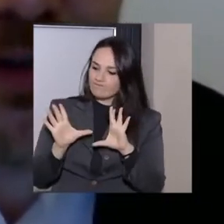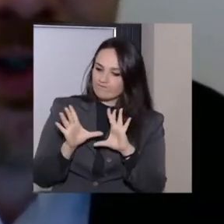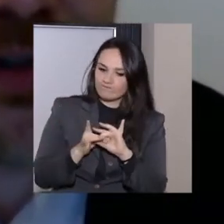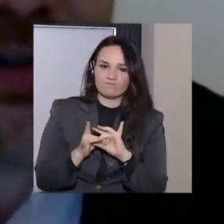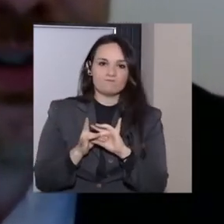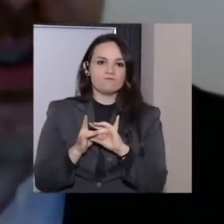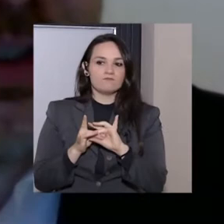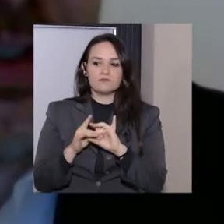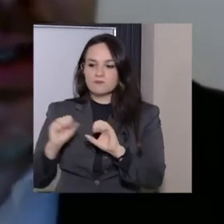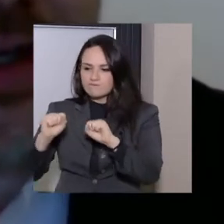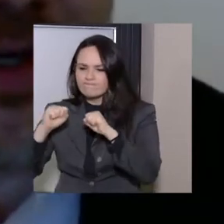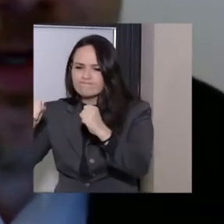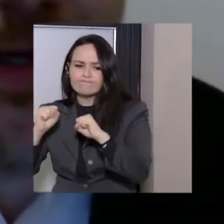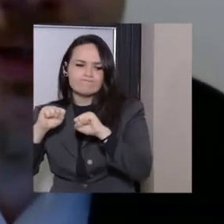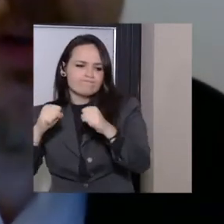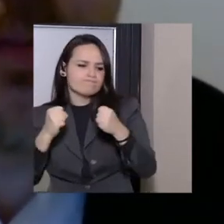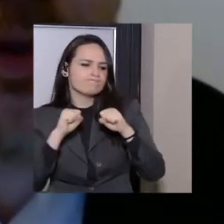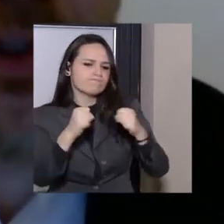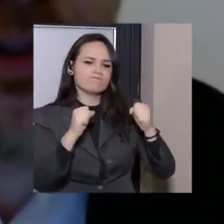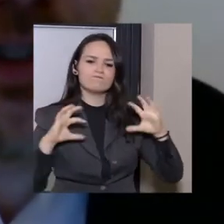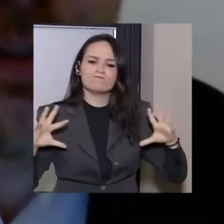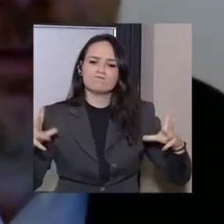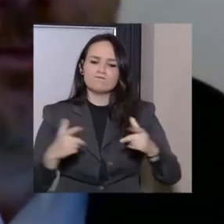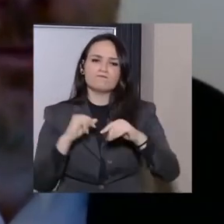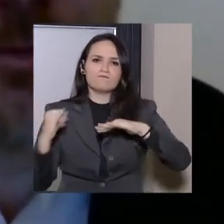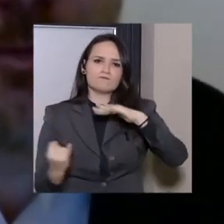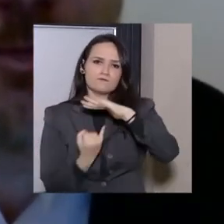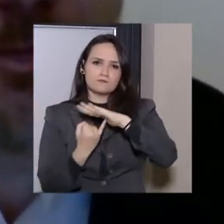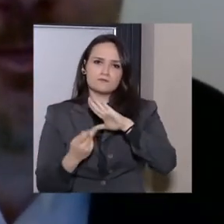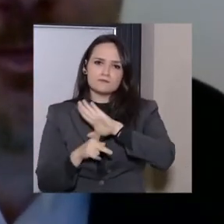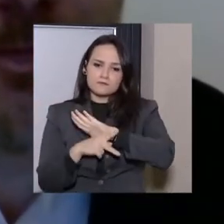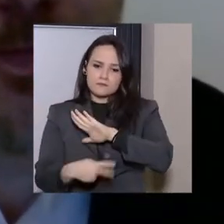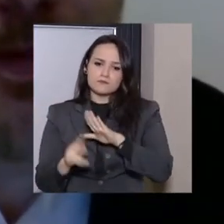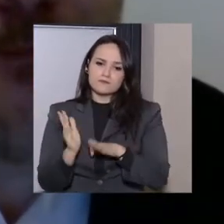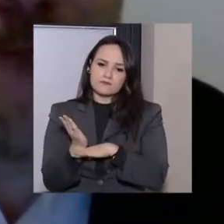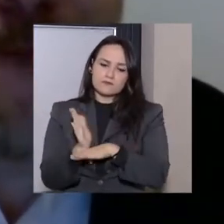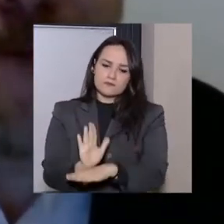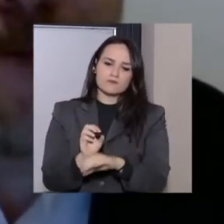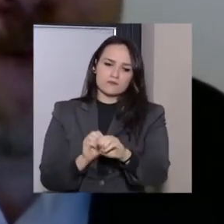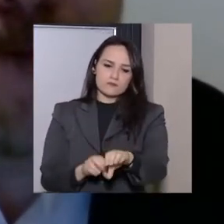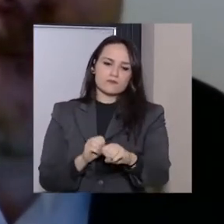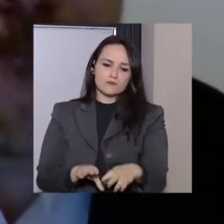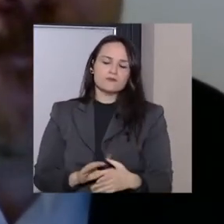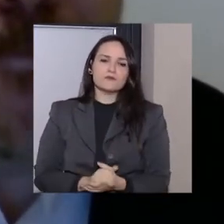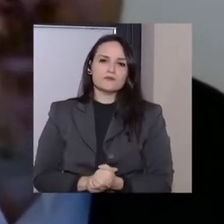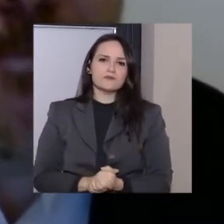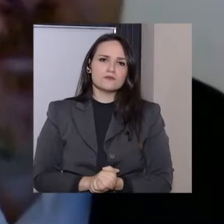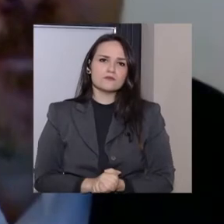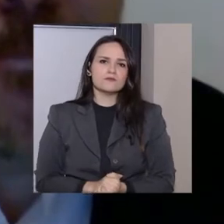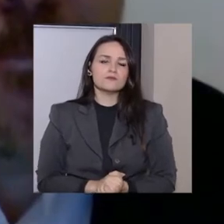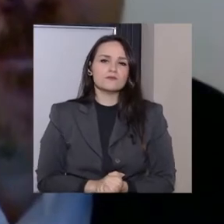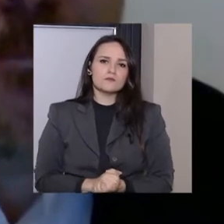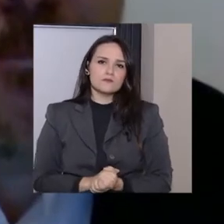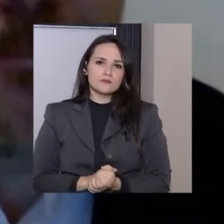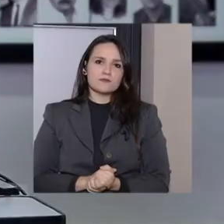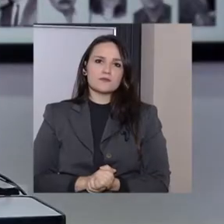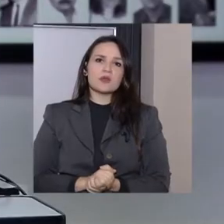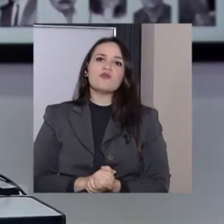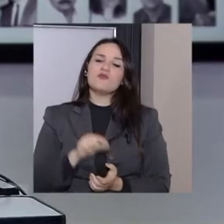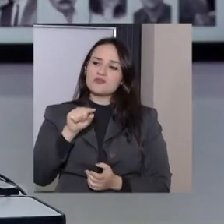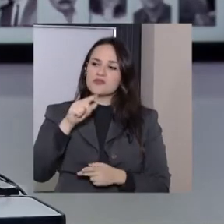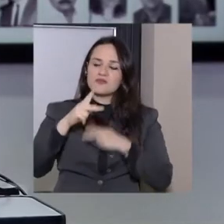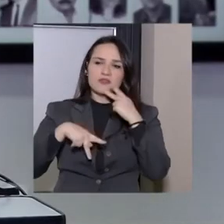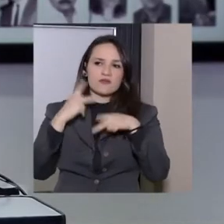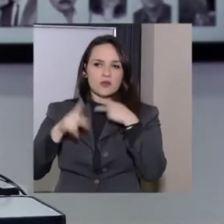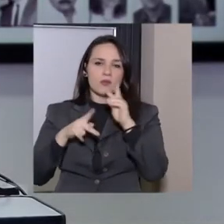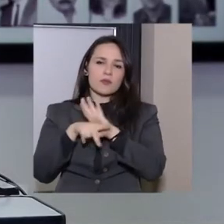de esforços e tudo em prol da educação. Exatamente, professor. Como que o senhor mencionou com